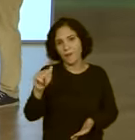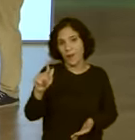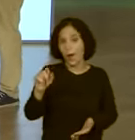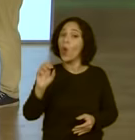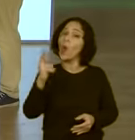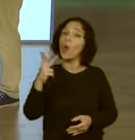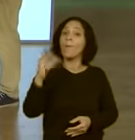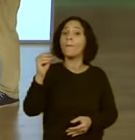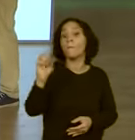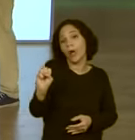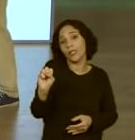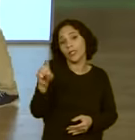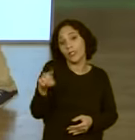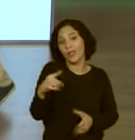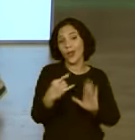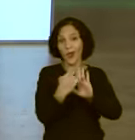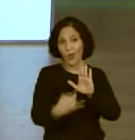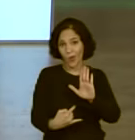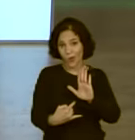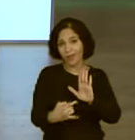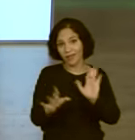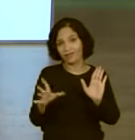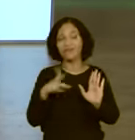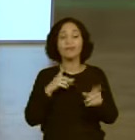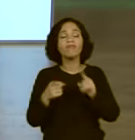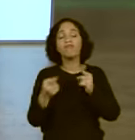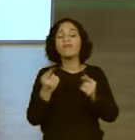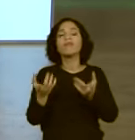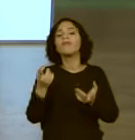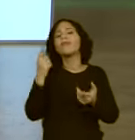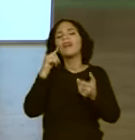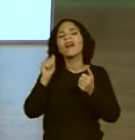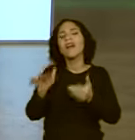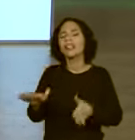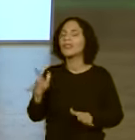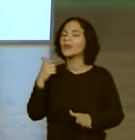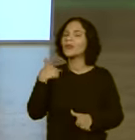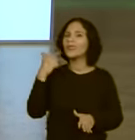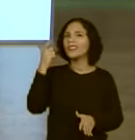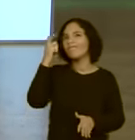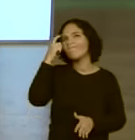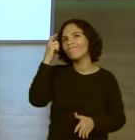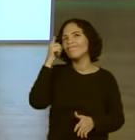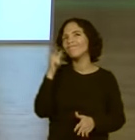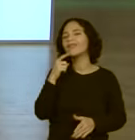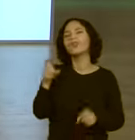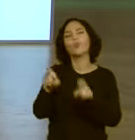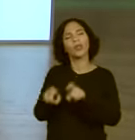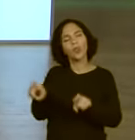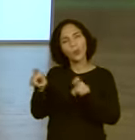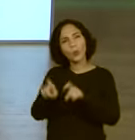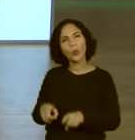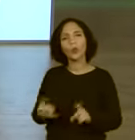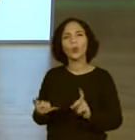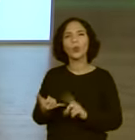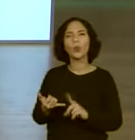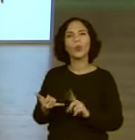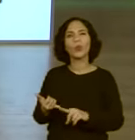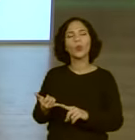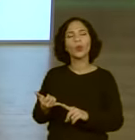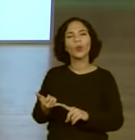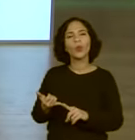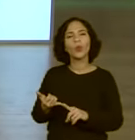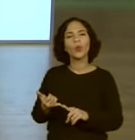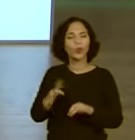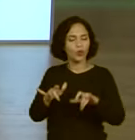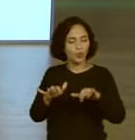algum dinheiro. E aí, o que gasta Então, aqui? Pacote eu de lembro internet, que celular? tem o computador aqui, Computador. o